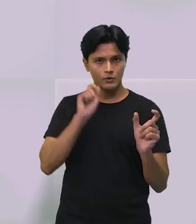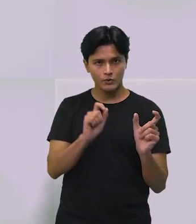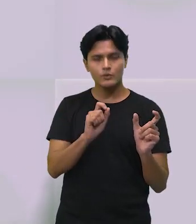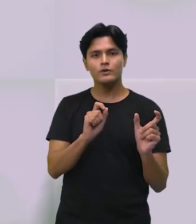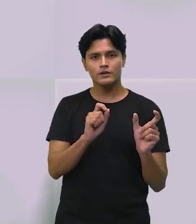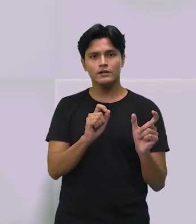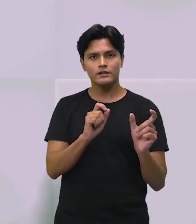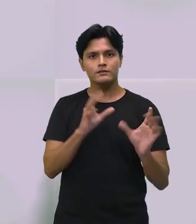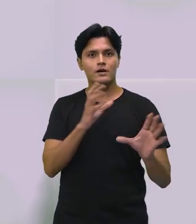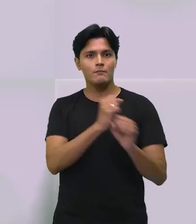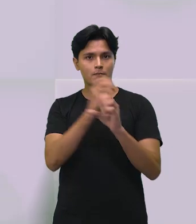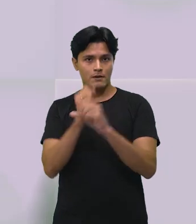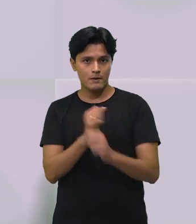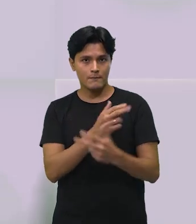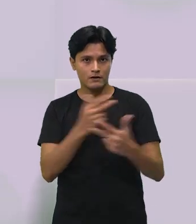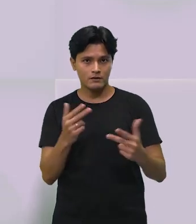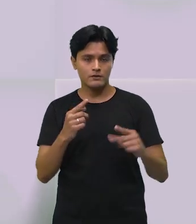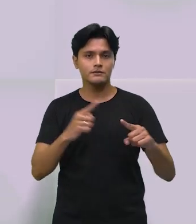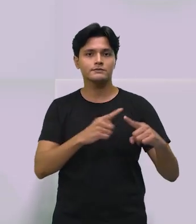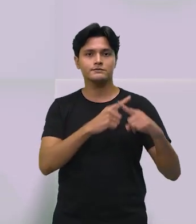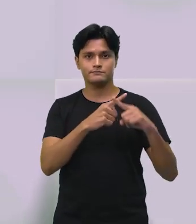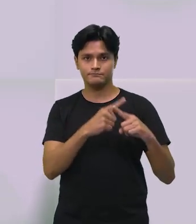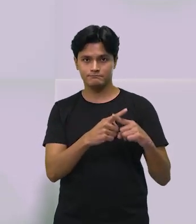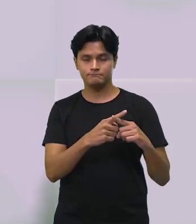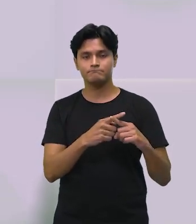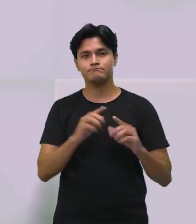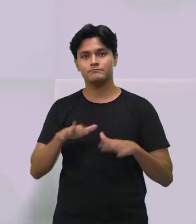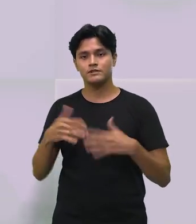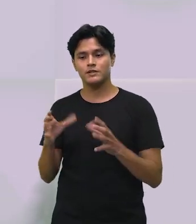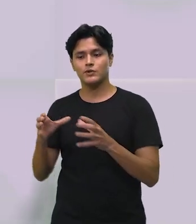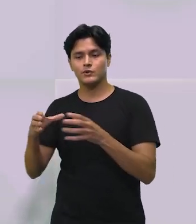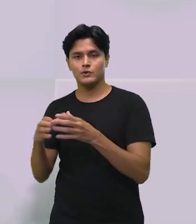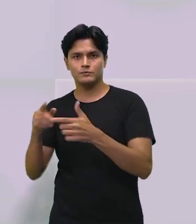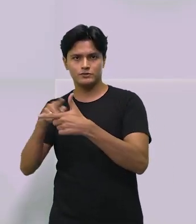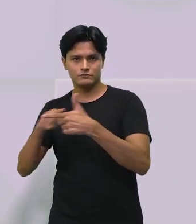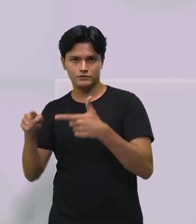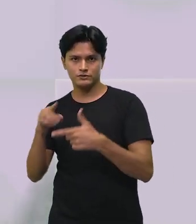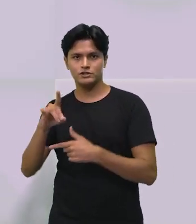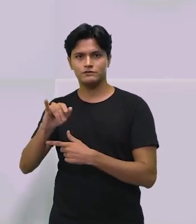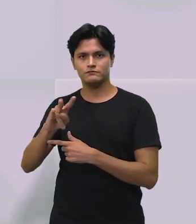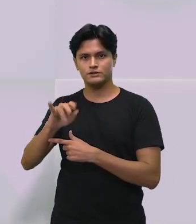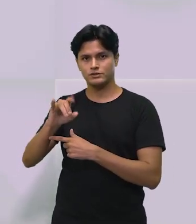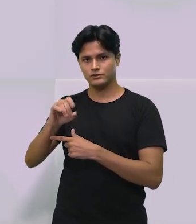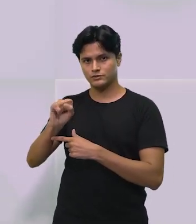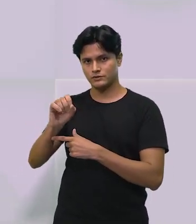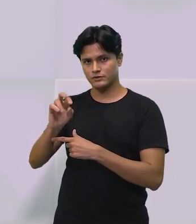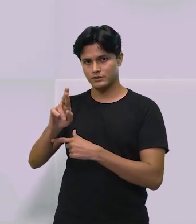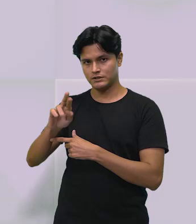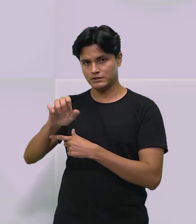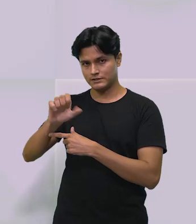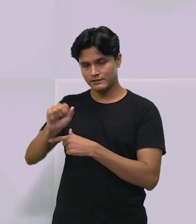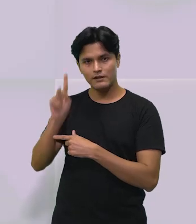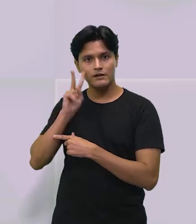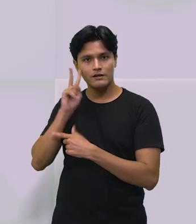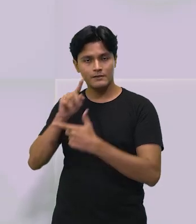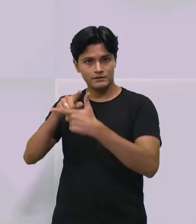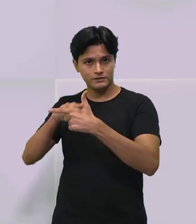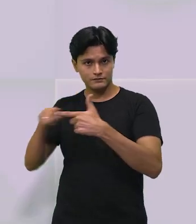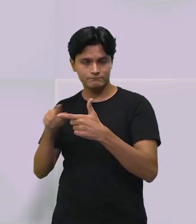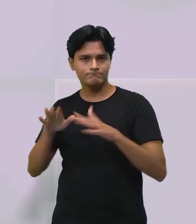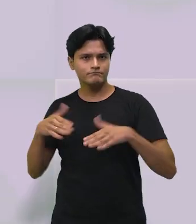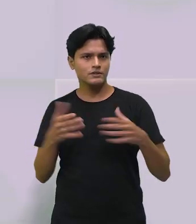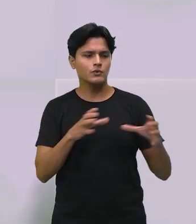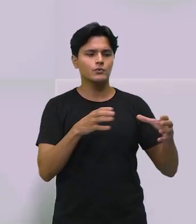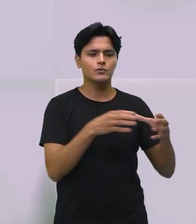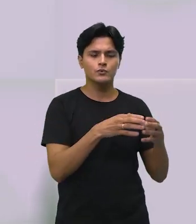de multiplicação e divisores lembra a operação de divisão. Então, quando estou falando de múltiplos de um